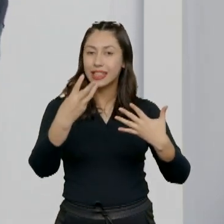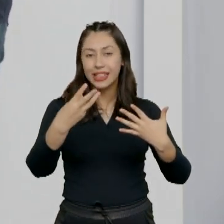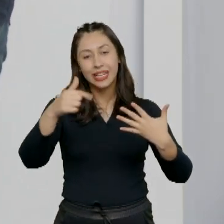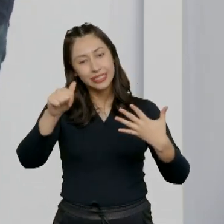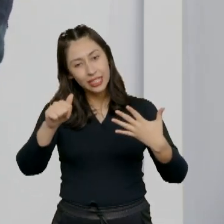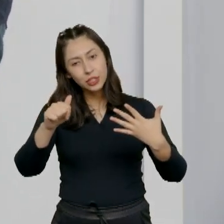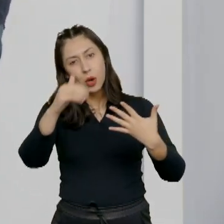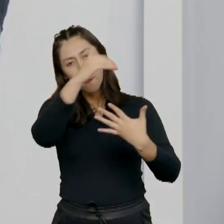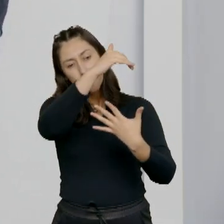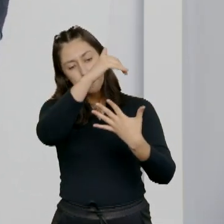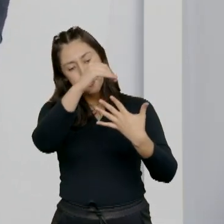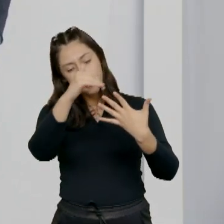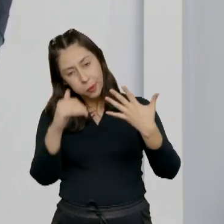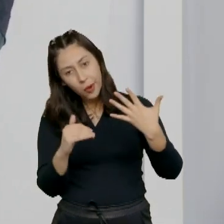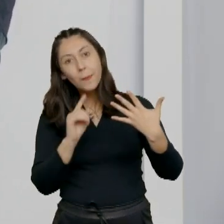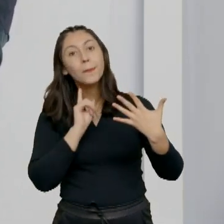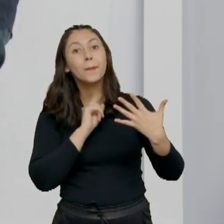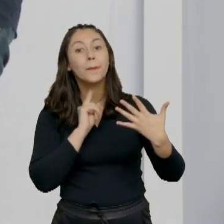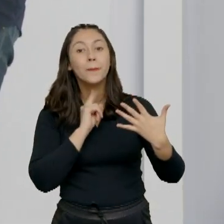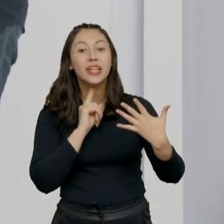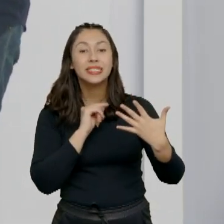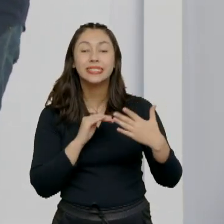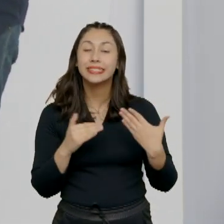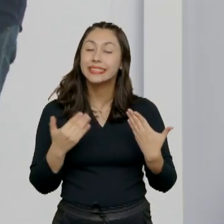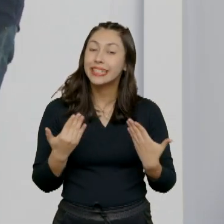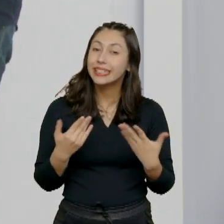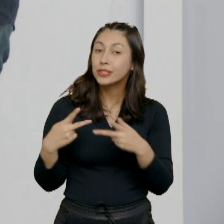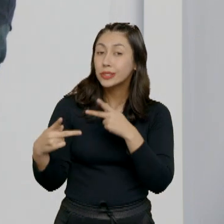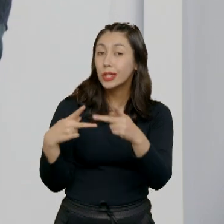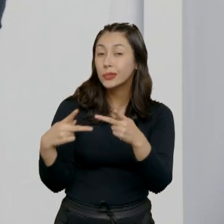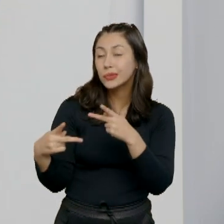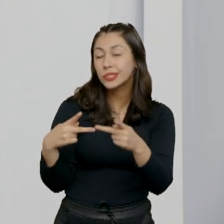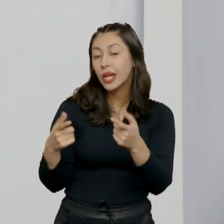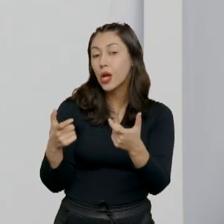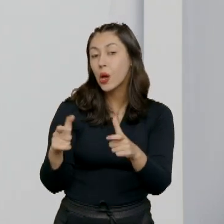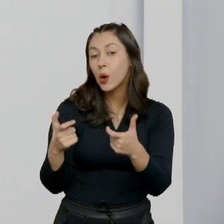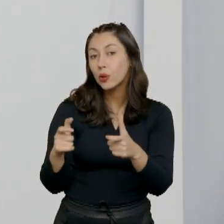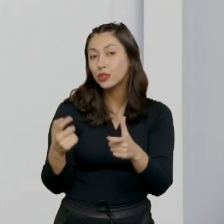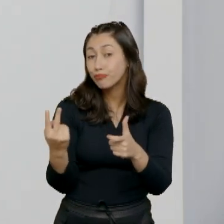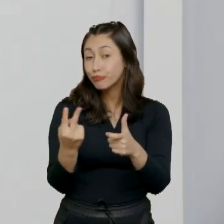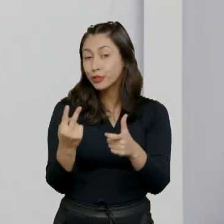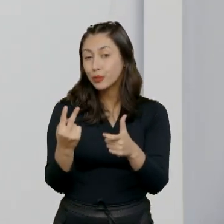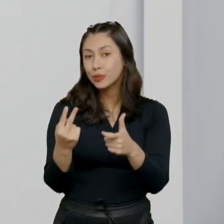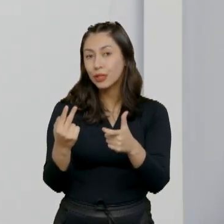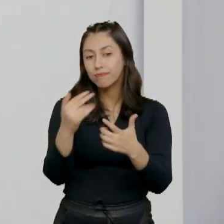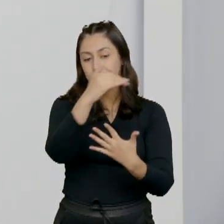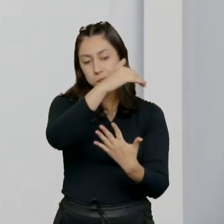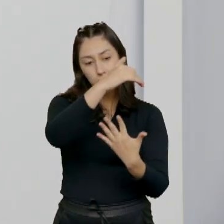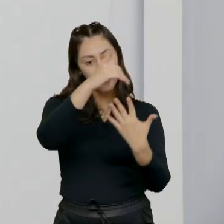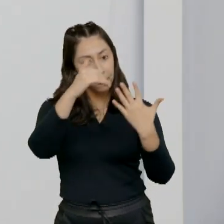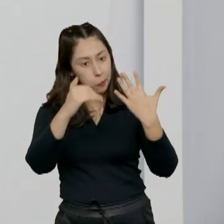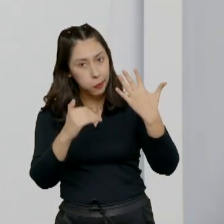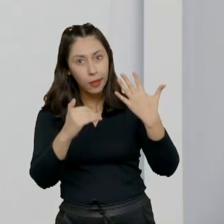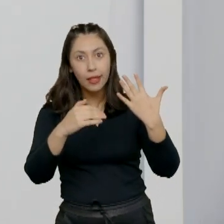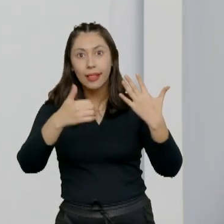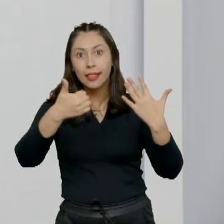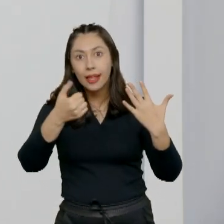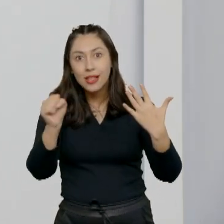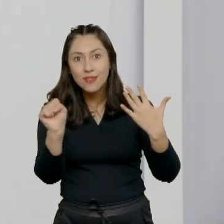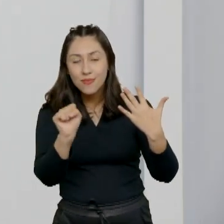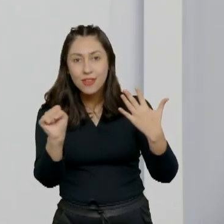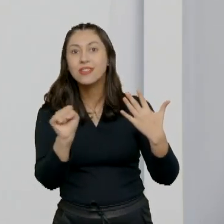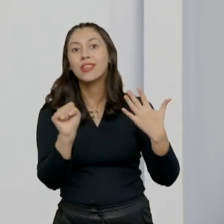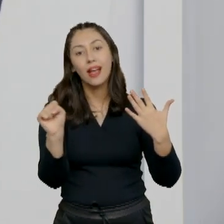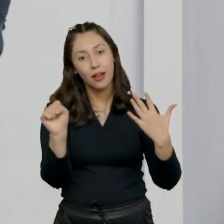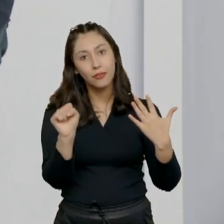tabela, vai até o Minas, 12º. São José aparece na segunda parte da tabela, 18º, fora da zona de classificação. Lembrando